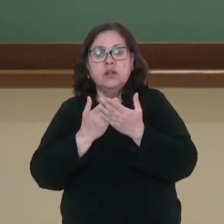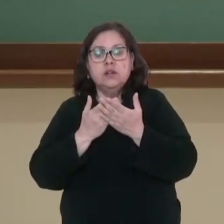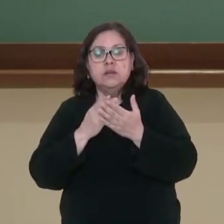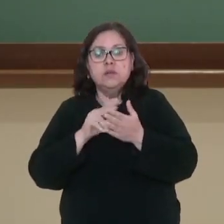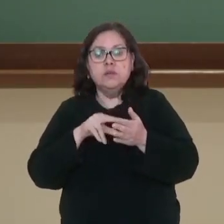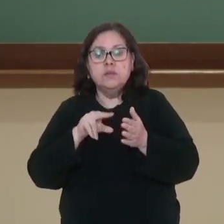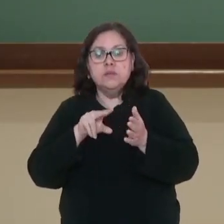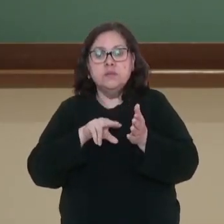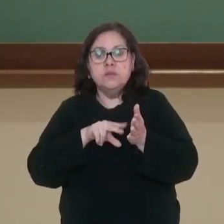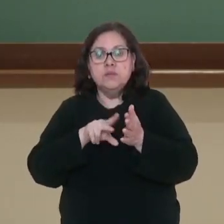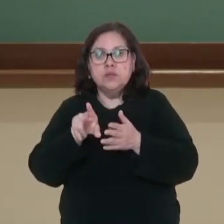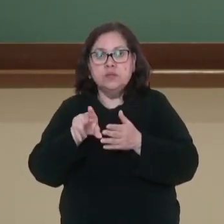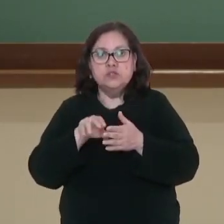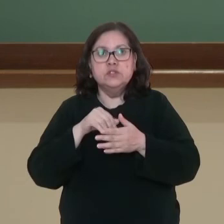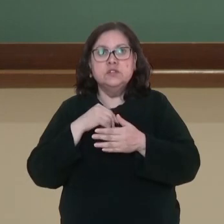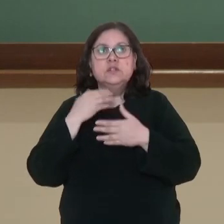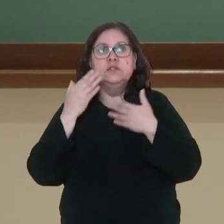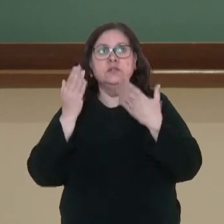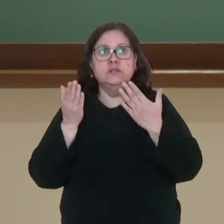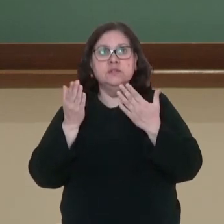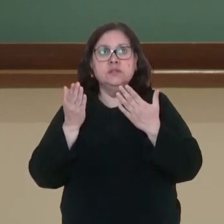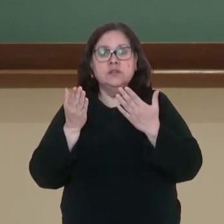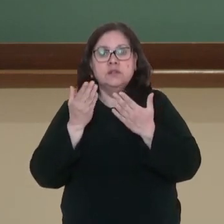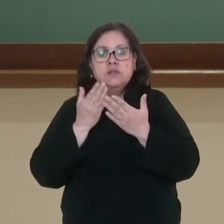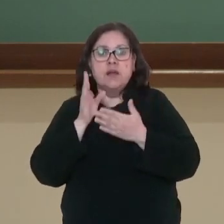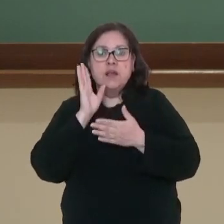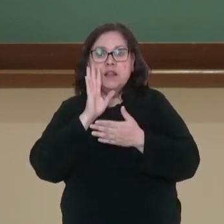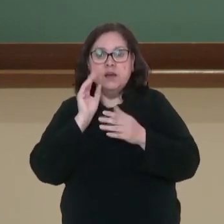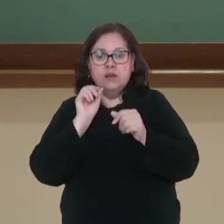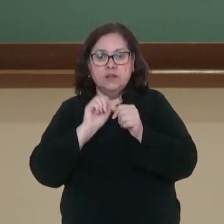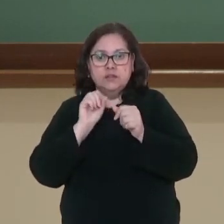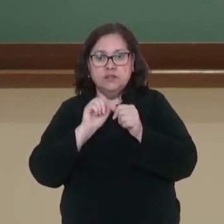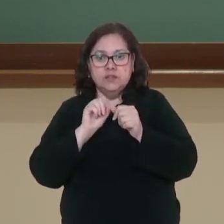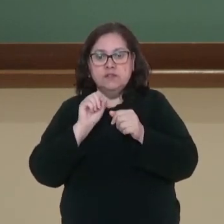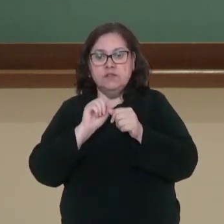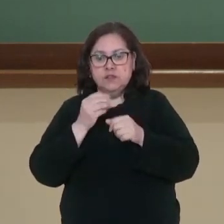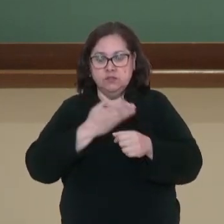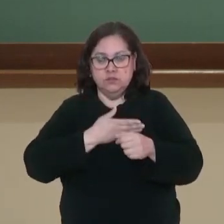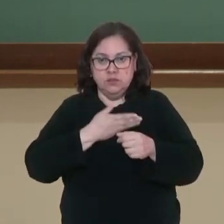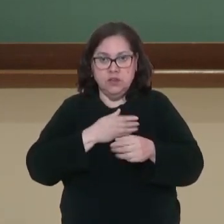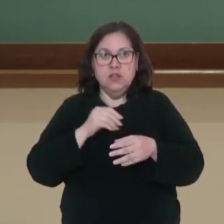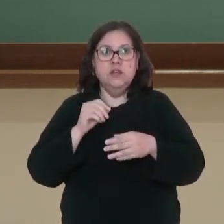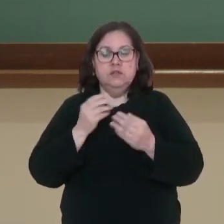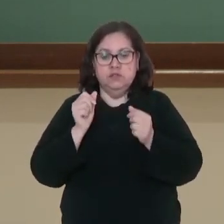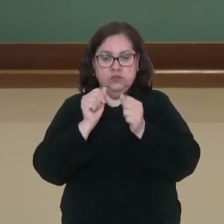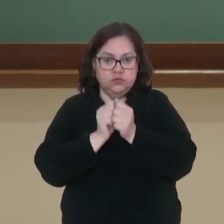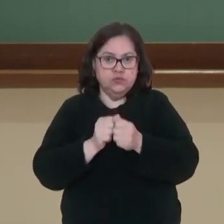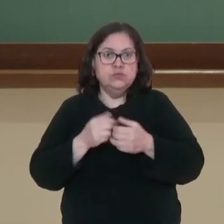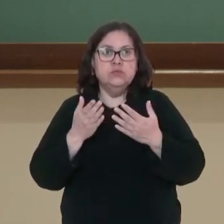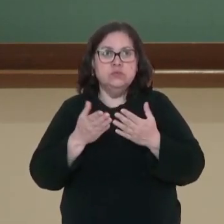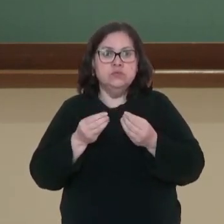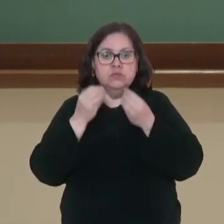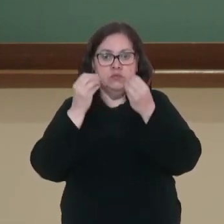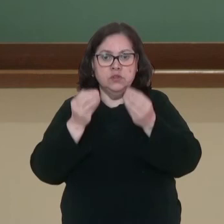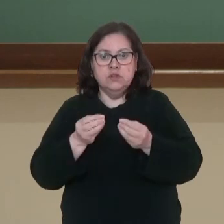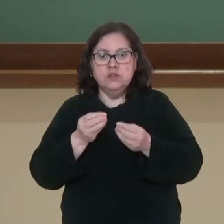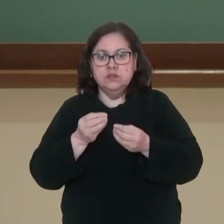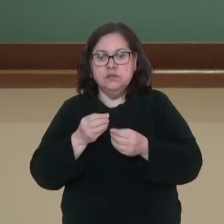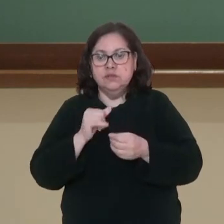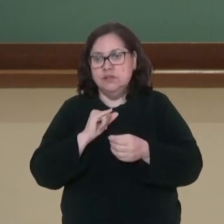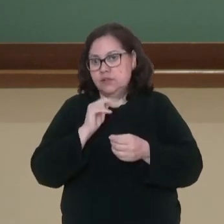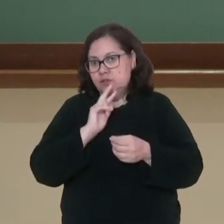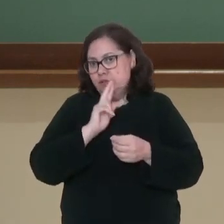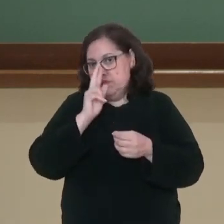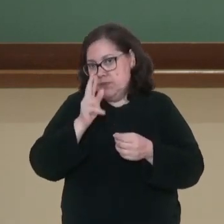tá? Basicamente isso. Mas é bem bacaninha de se fazer, tá? Faça com seus colegas ali, claro, aqui já demos um spoiler